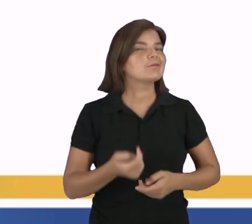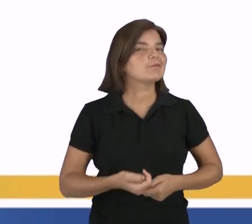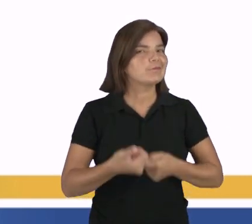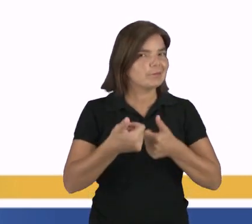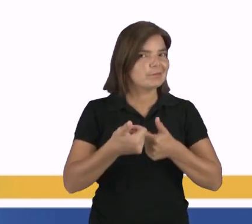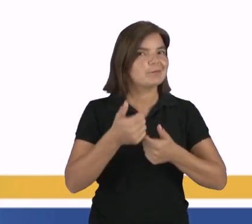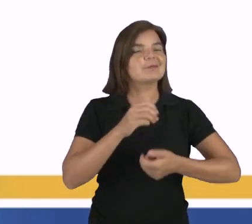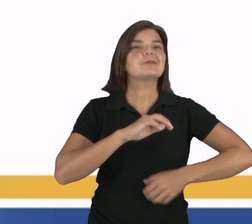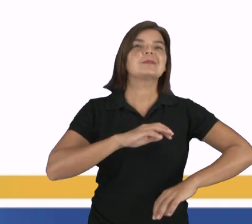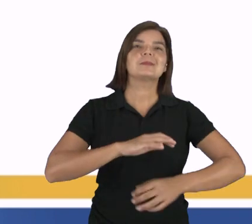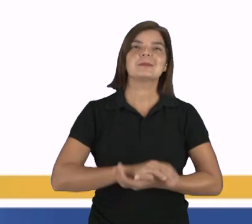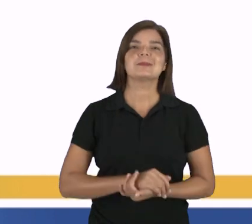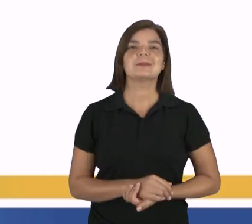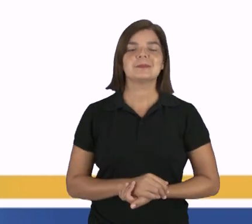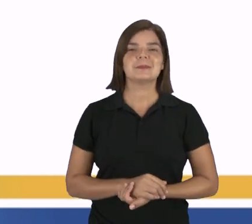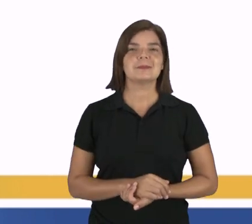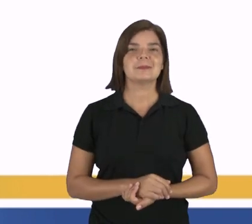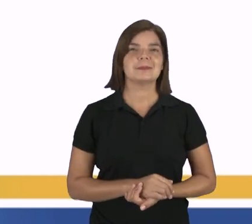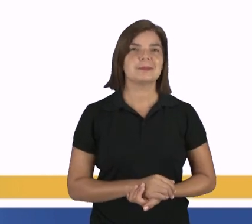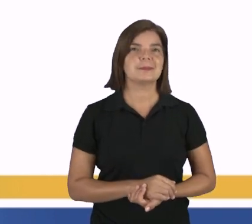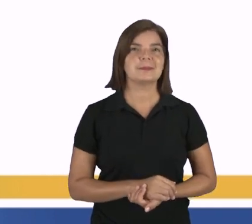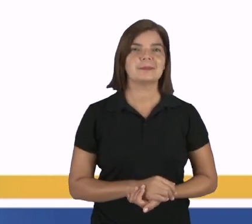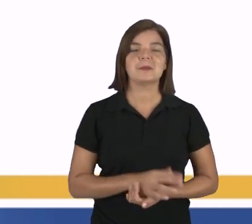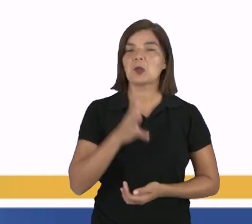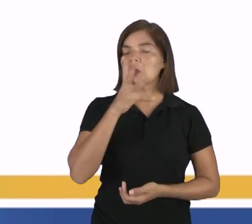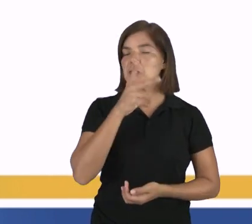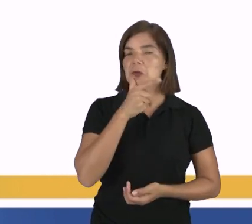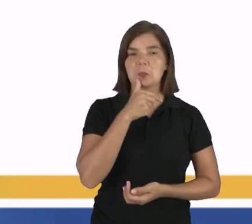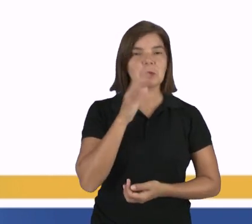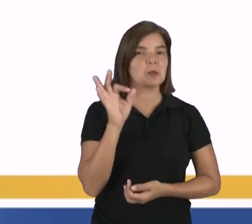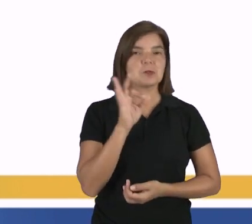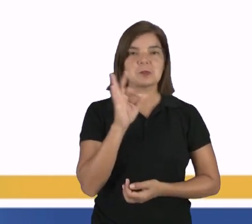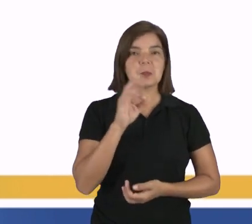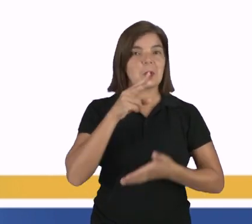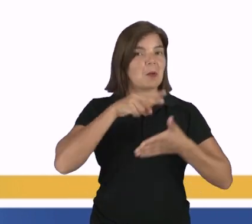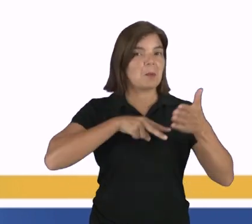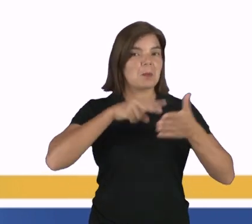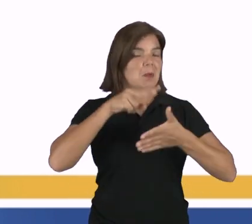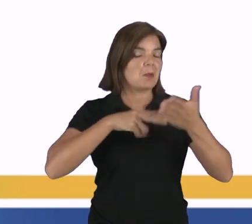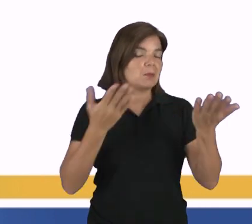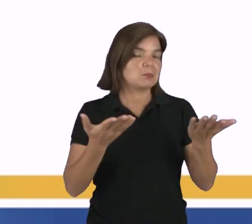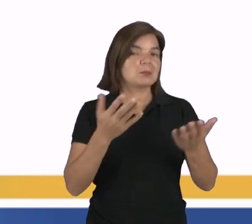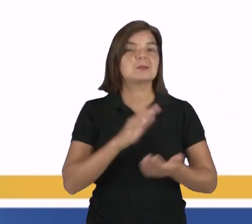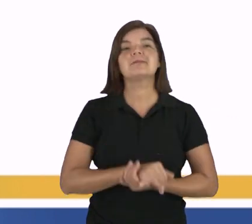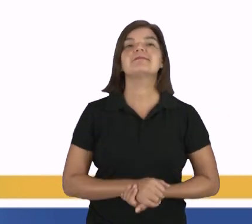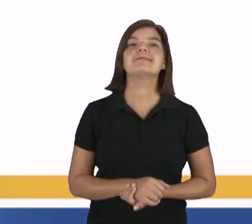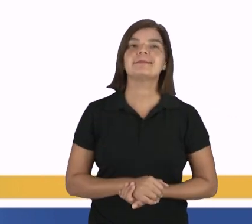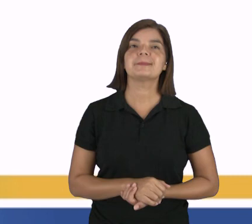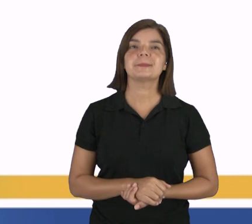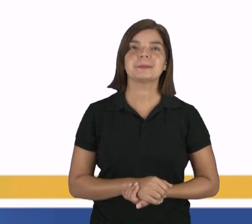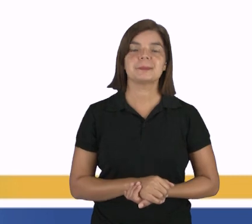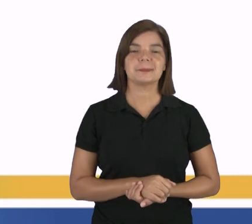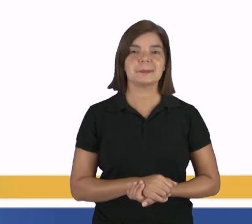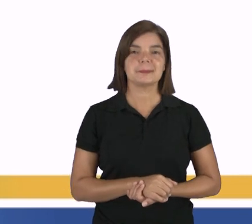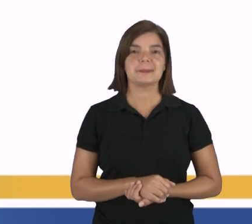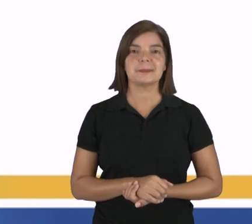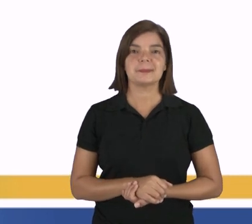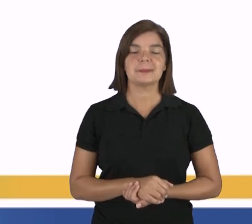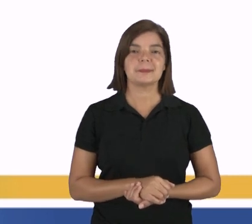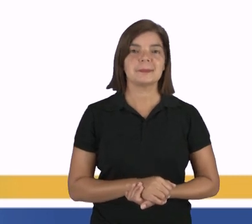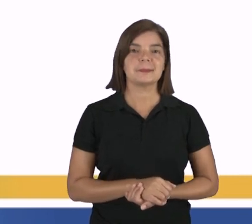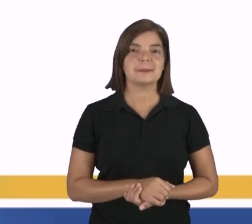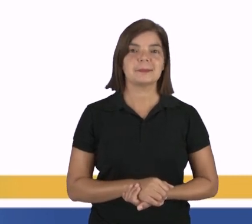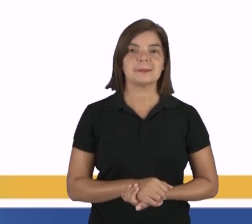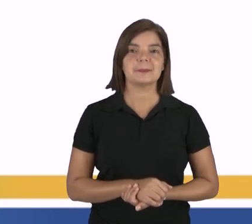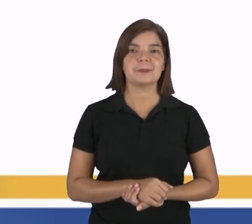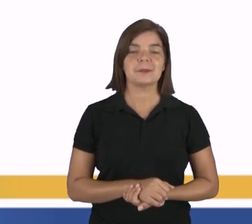né? It doesn't take long, não demora muito para ler esse livro, por exemplo. It shouldn't take long,